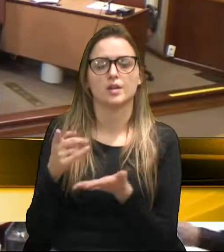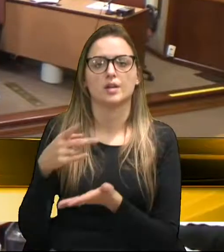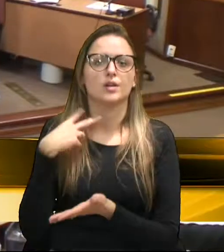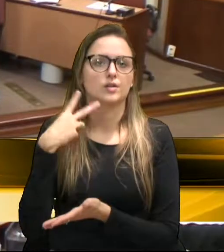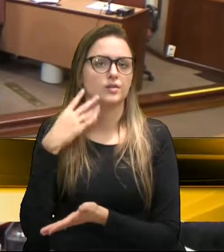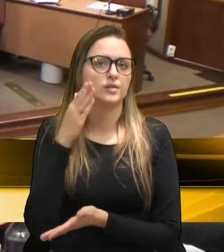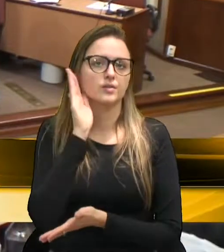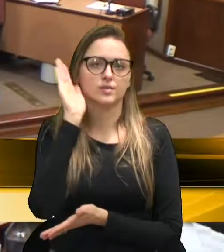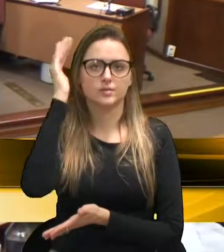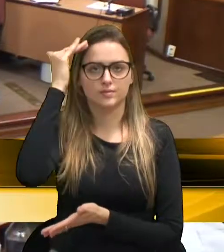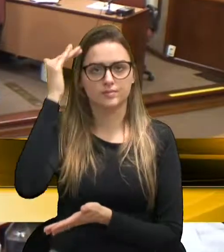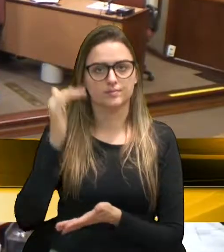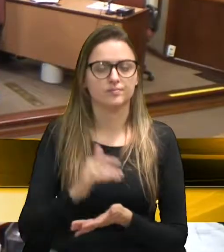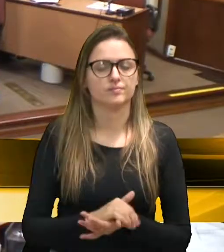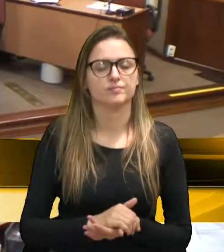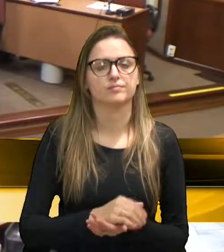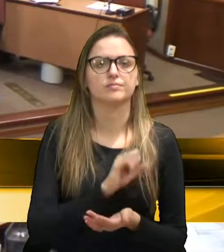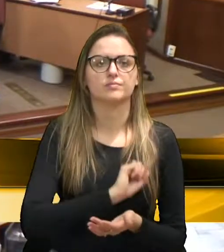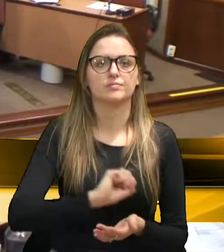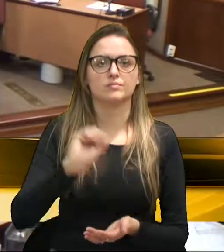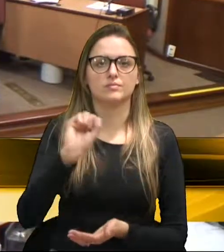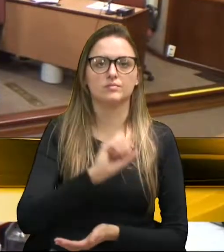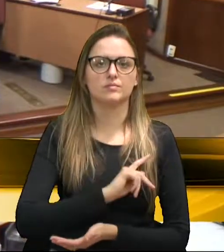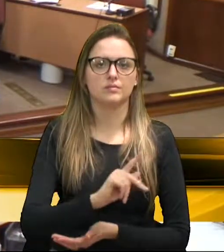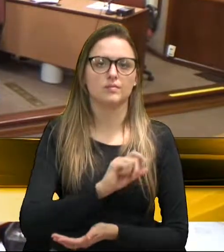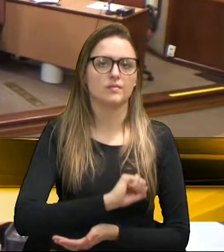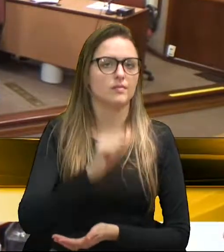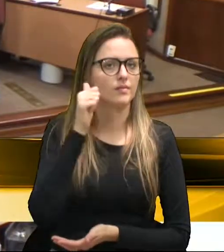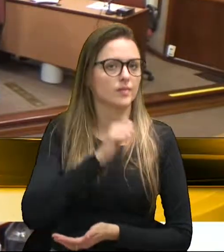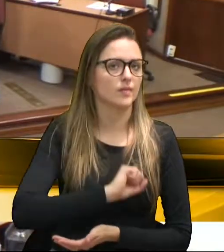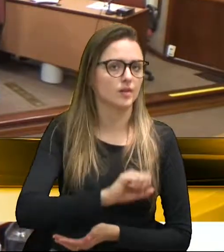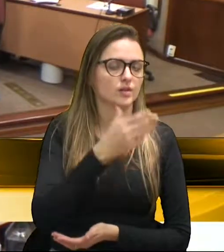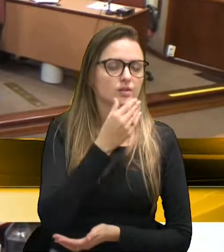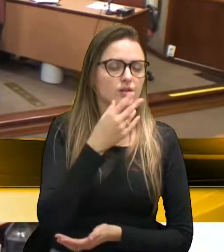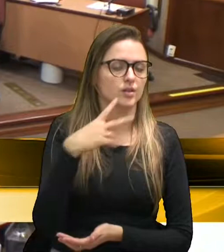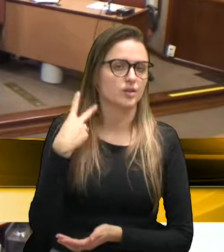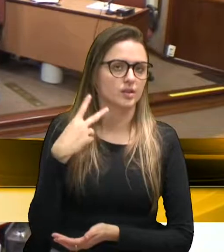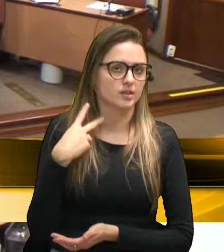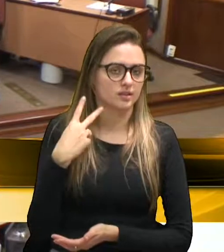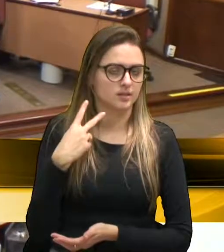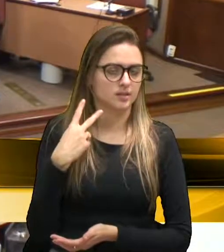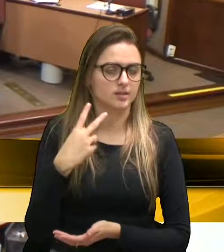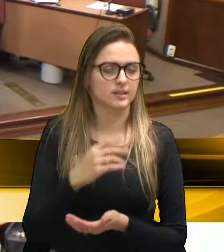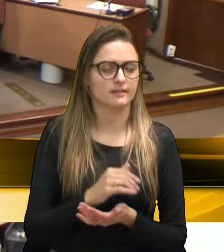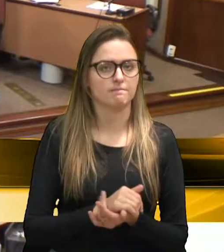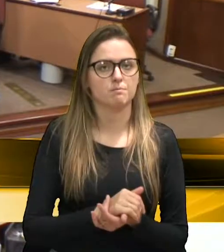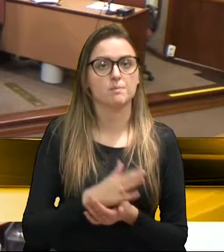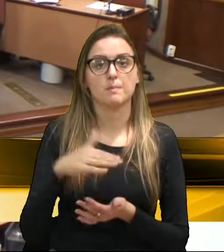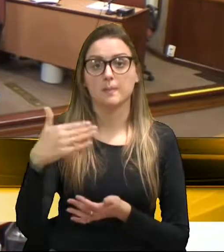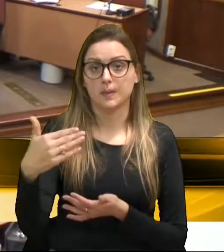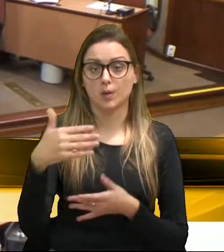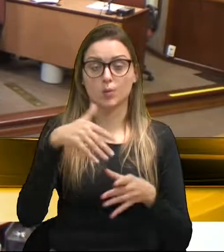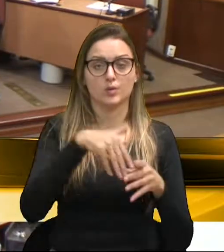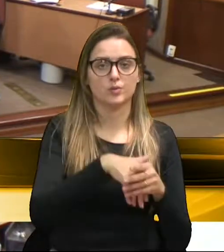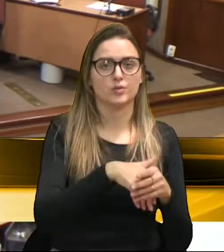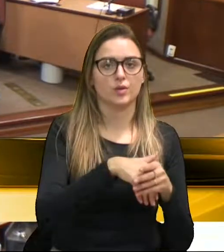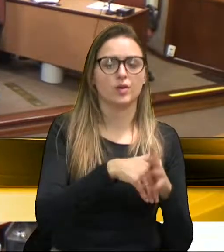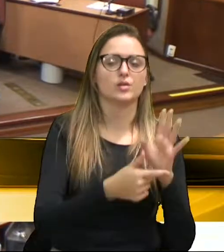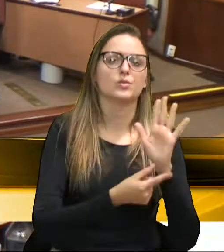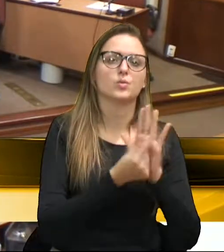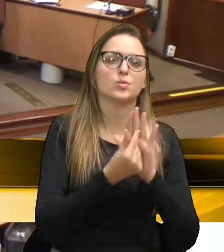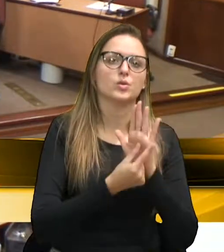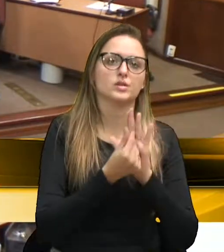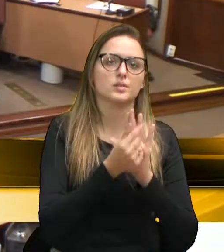Gelbelmaier. Senhor presidente, senhoras vereadoras, senhores vereadores, quando a gente vota o